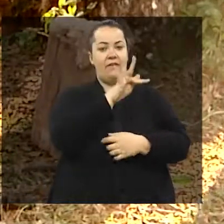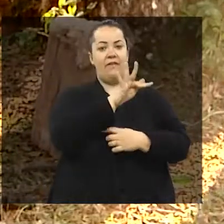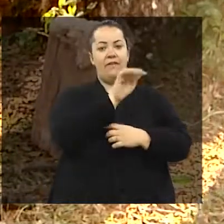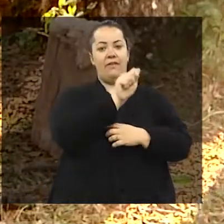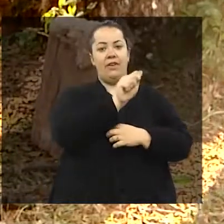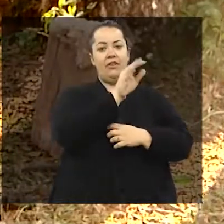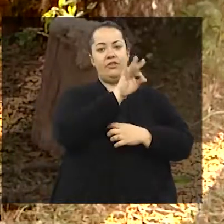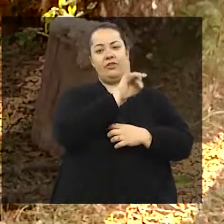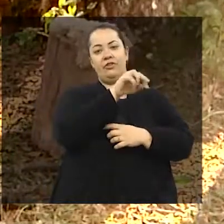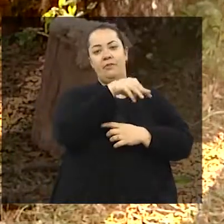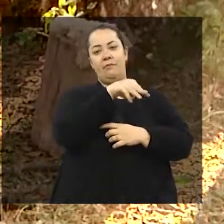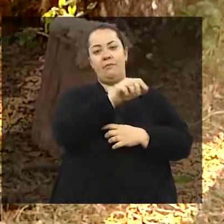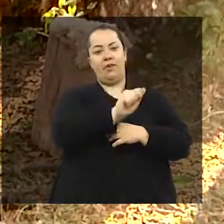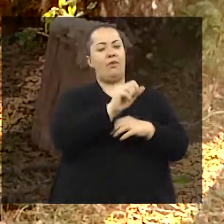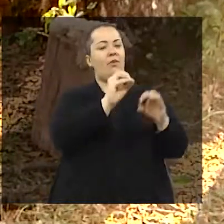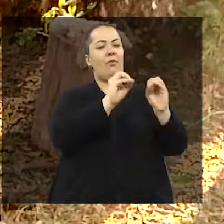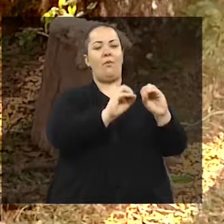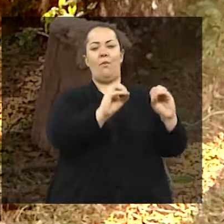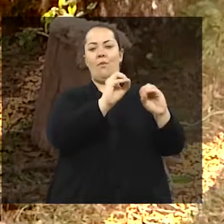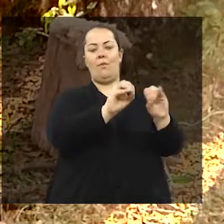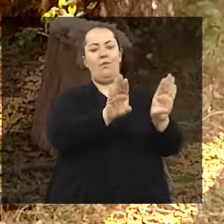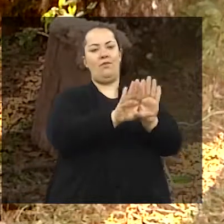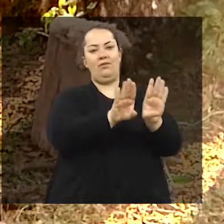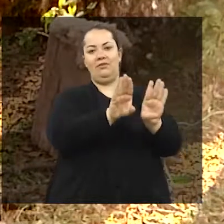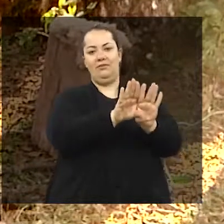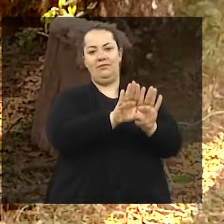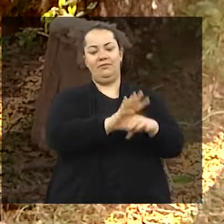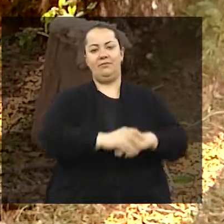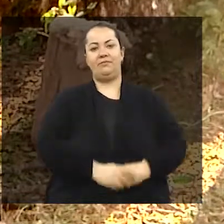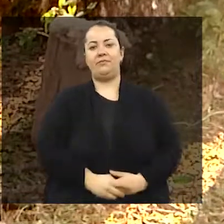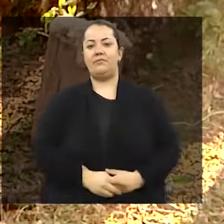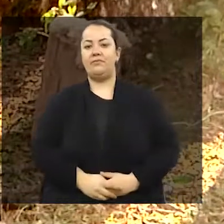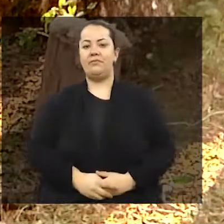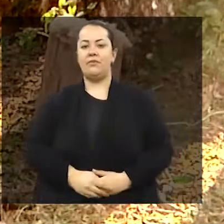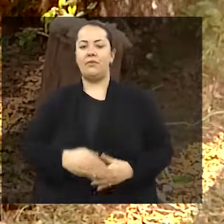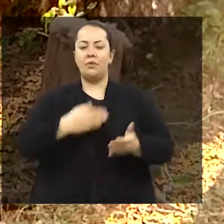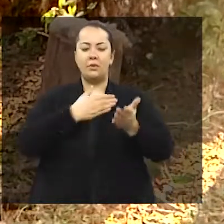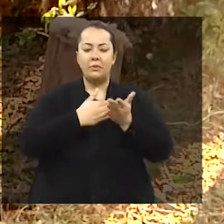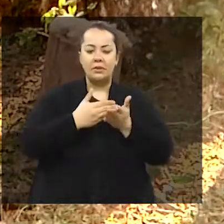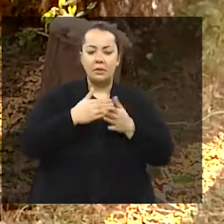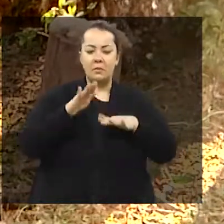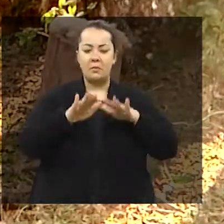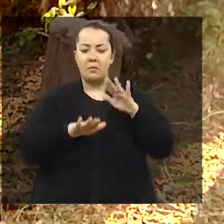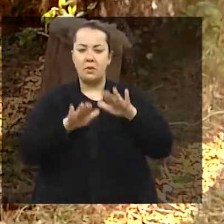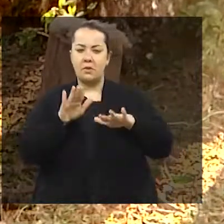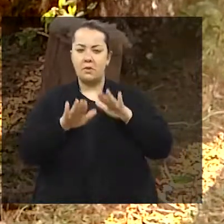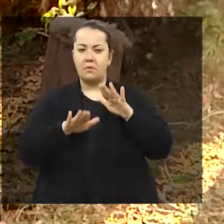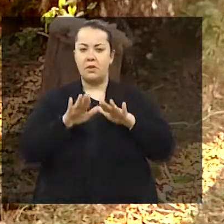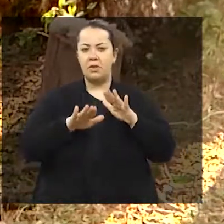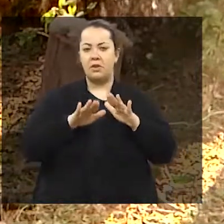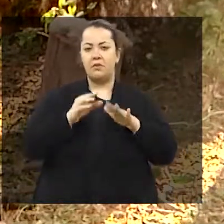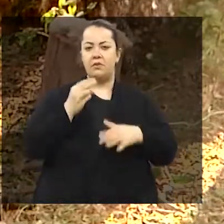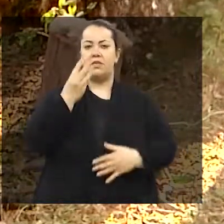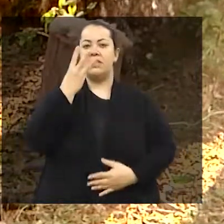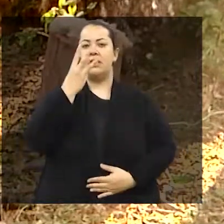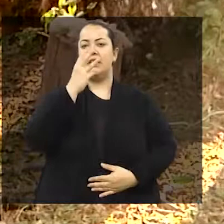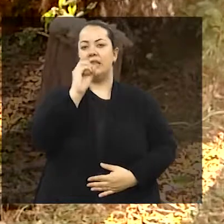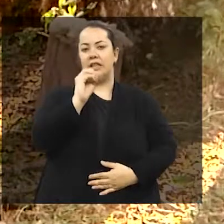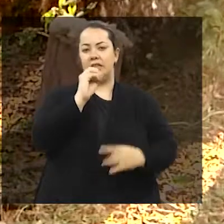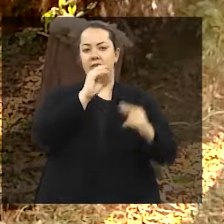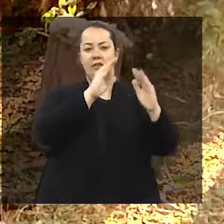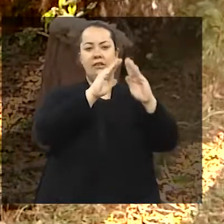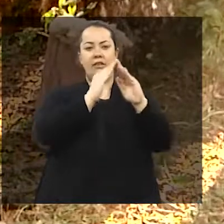ali então seguiu-se ali a cada ano o melhor sabe mais lindo mais bonito os shows